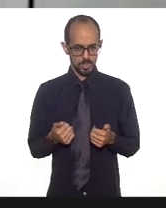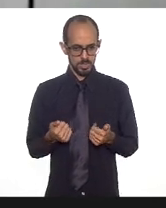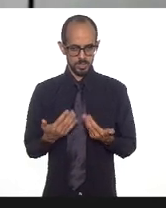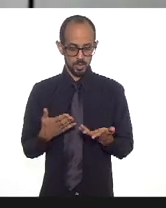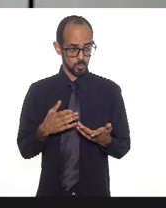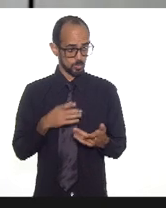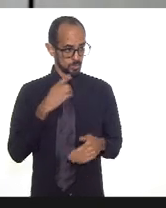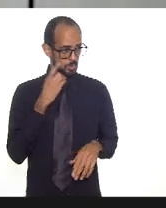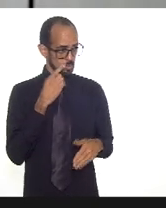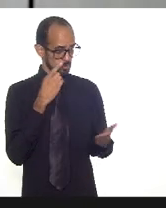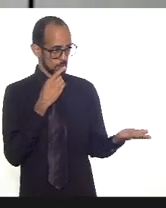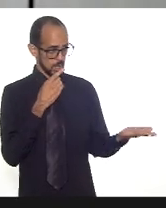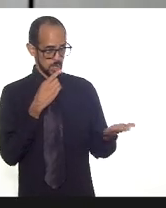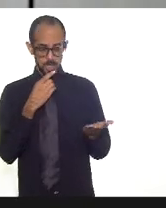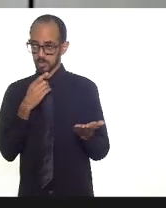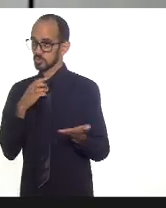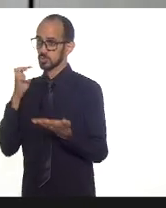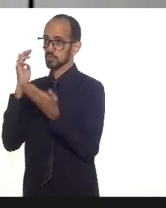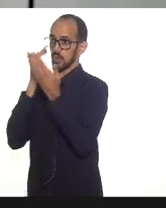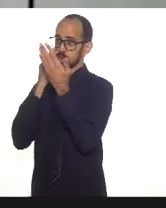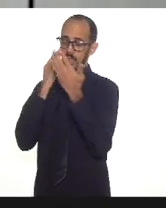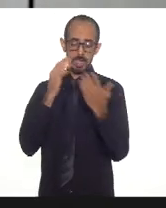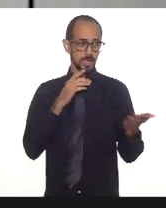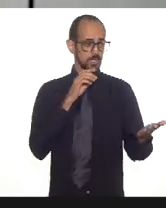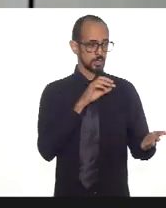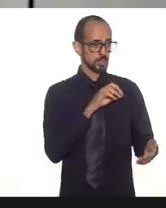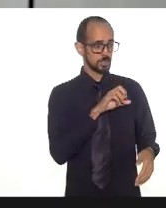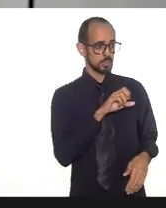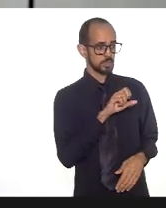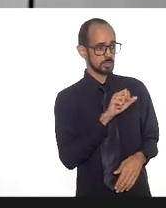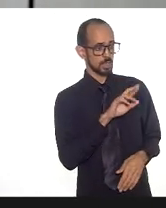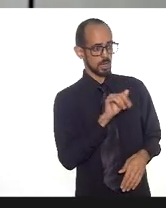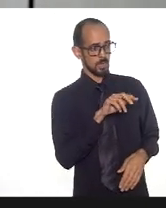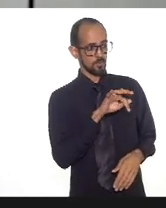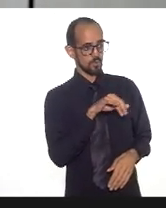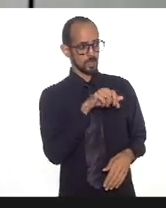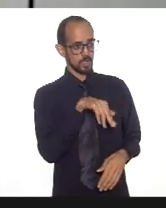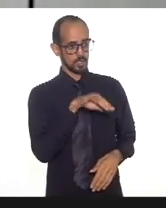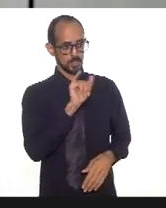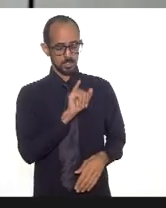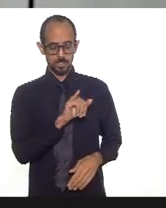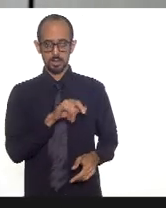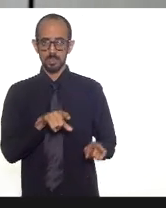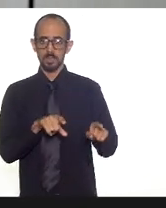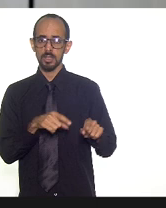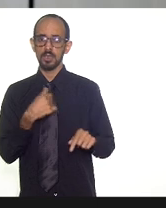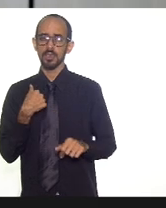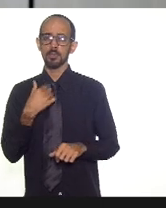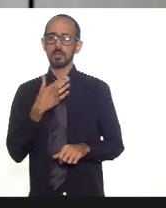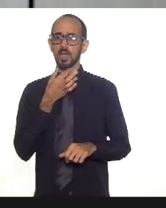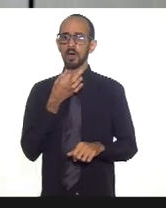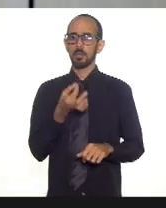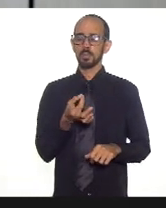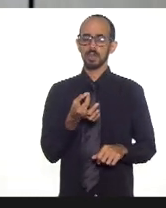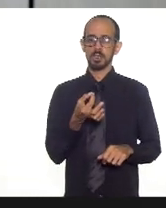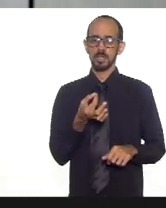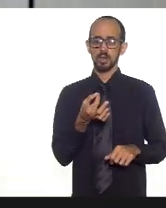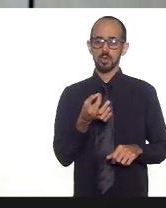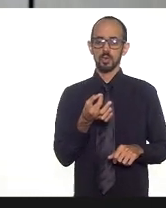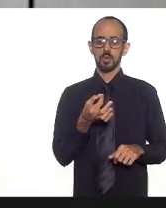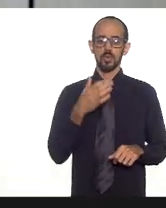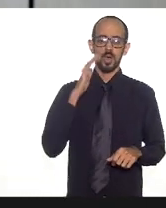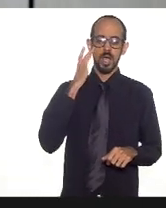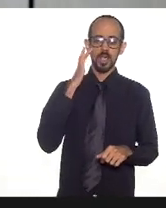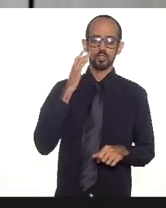deputados, deputado Valdec, deputado Serafim, deputados, eu acho que o nosso presidente CCERJ